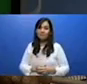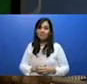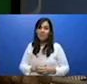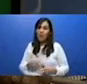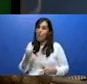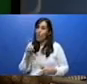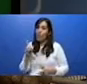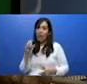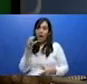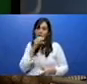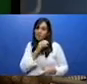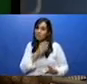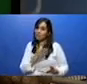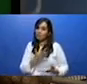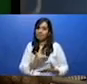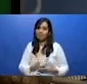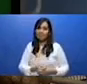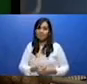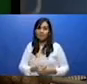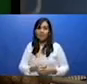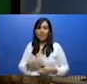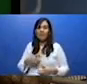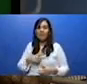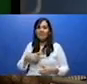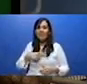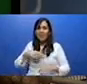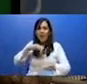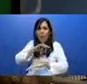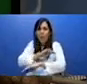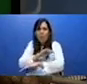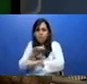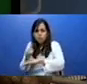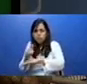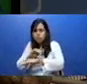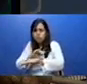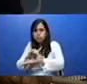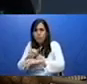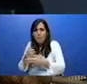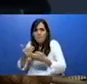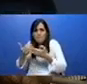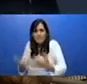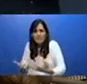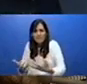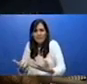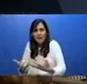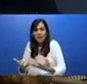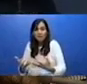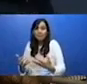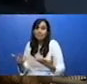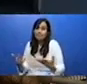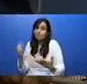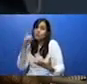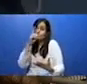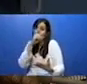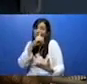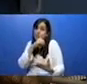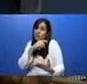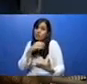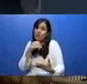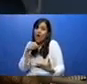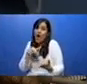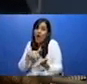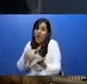tá? Ele possui um casco pesado, tá? Isso impossibilita dele ter a